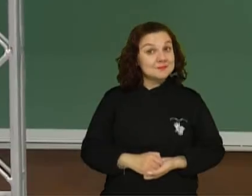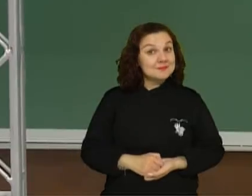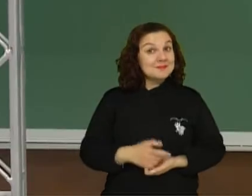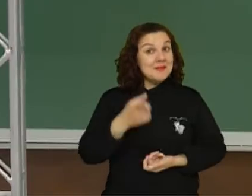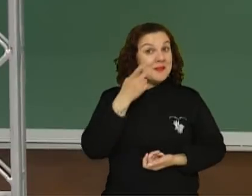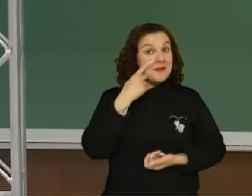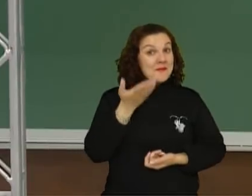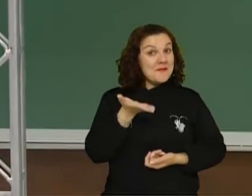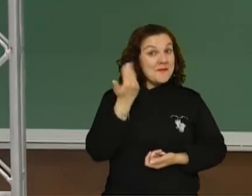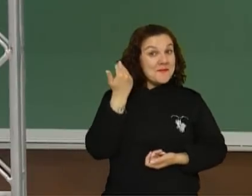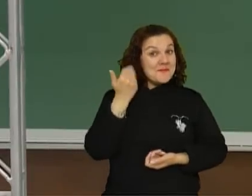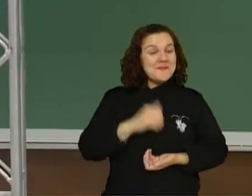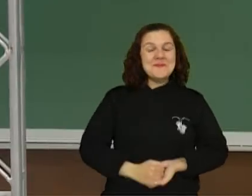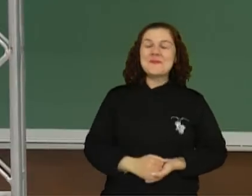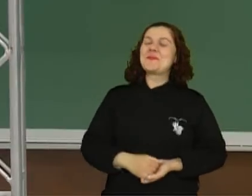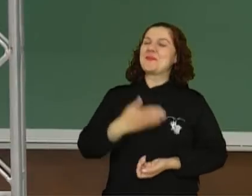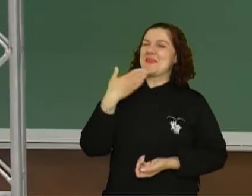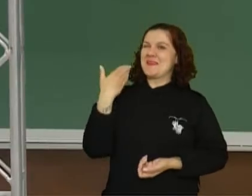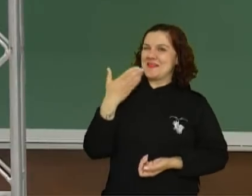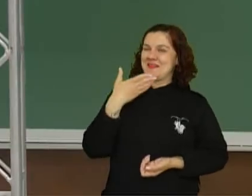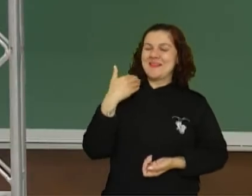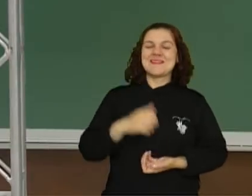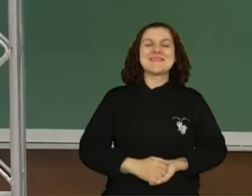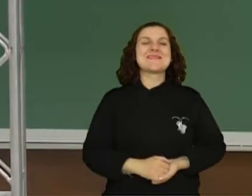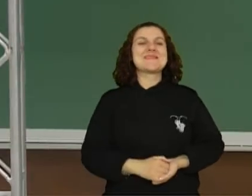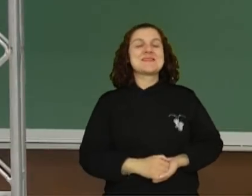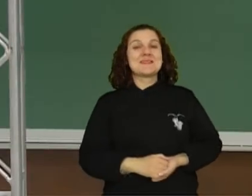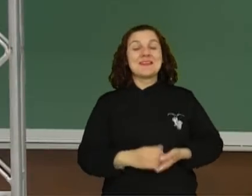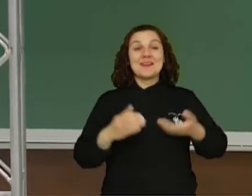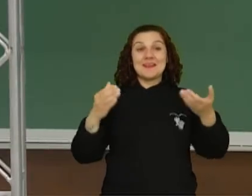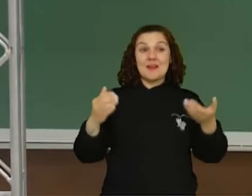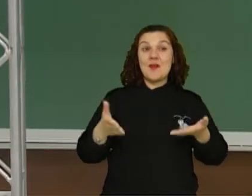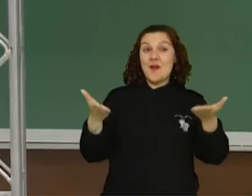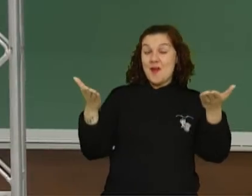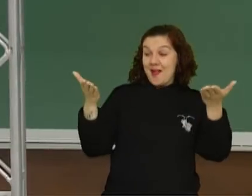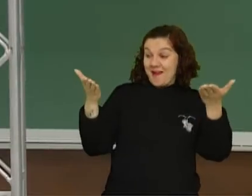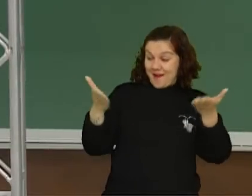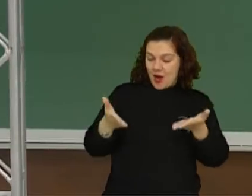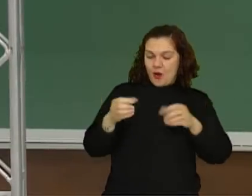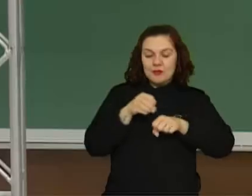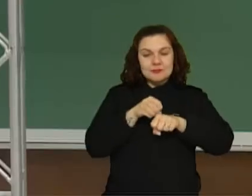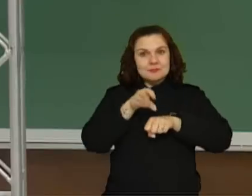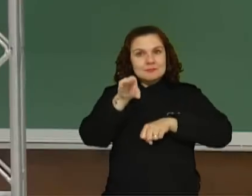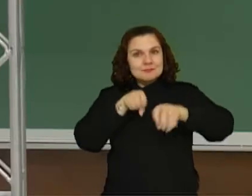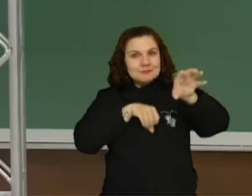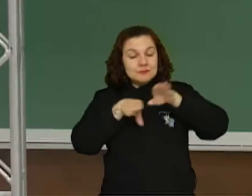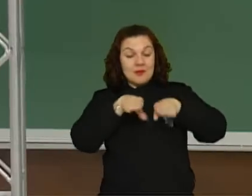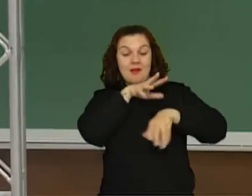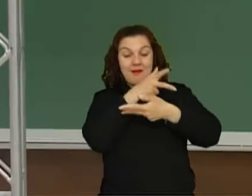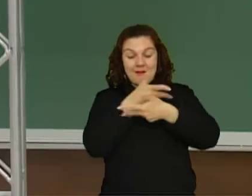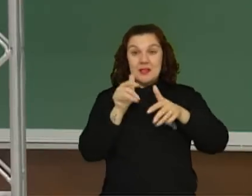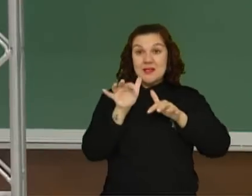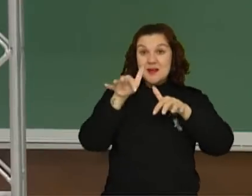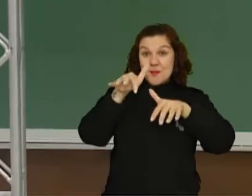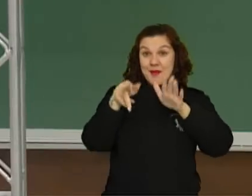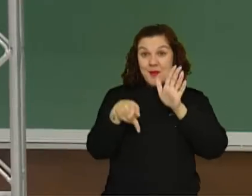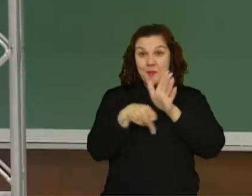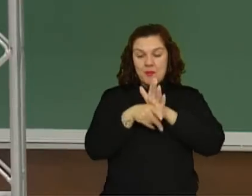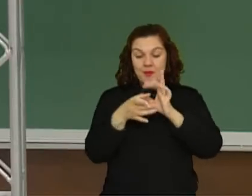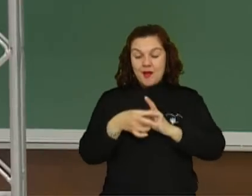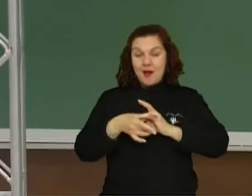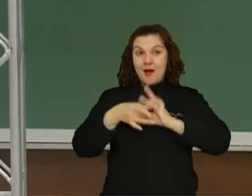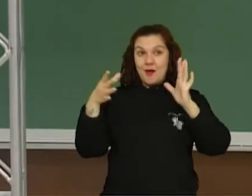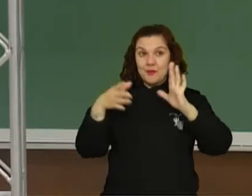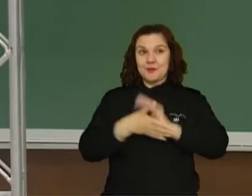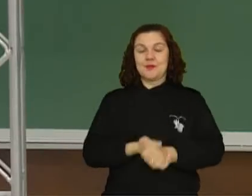Vamos lá, então? Muito fácil, né? Então, agora, o transporte de animais deve ser feito mediante